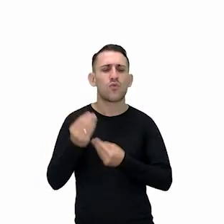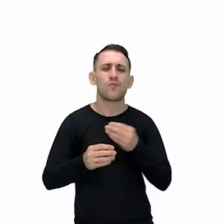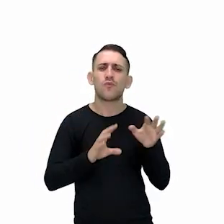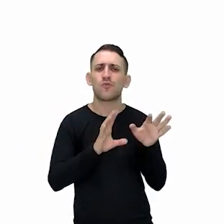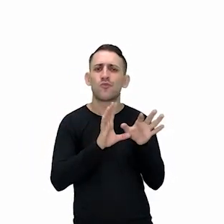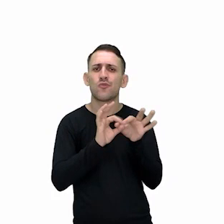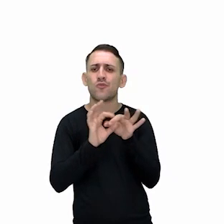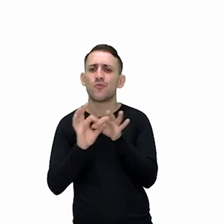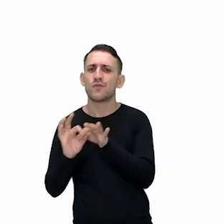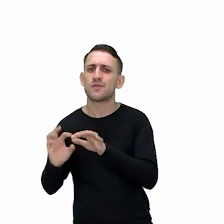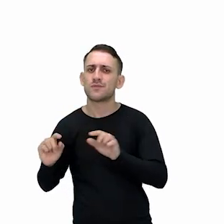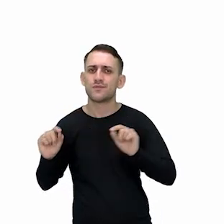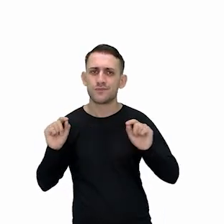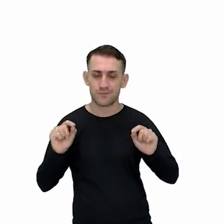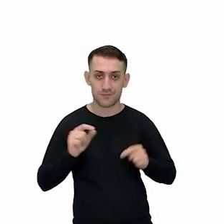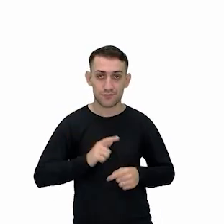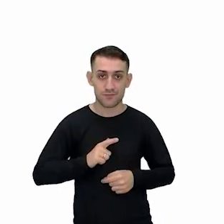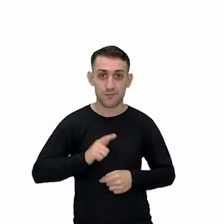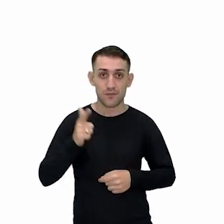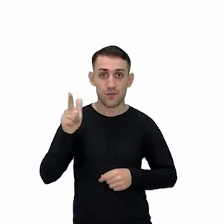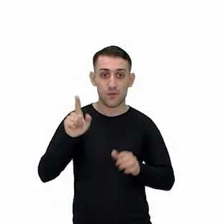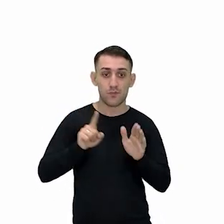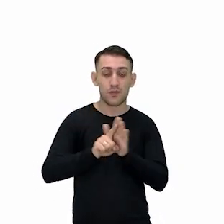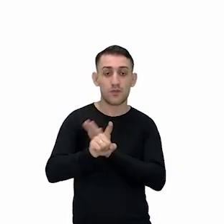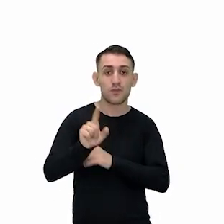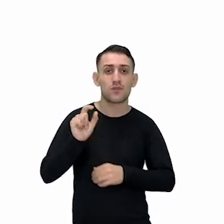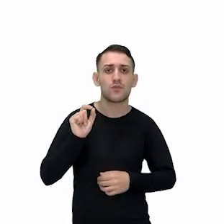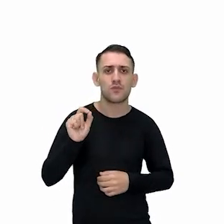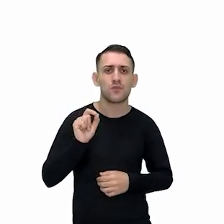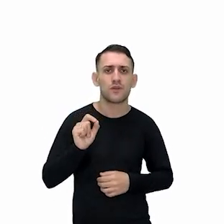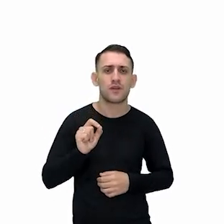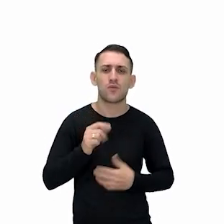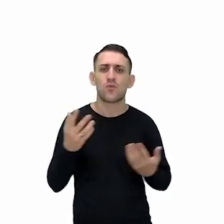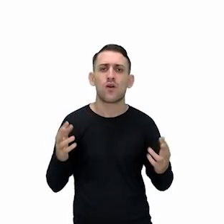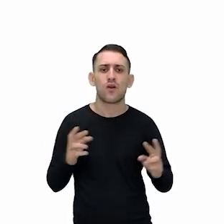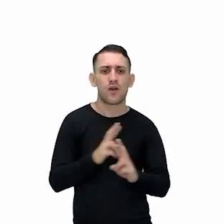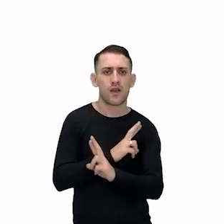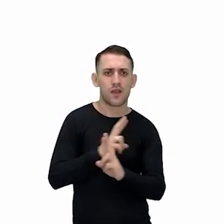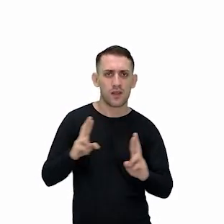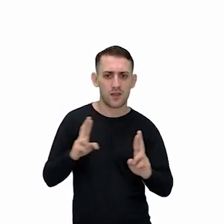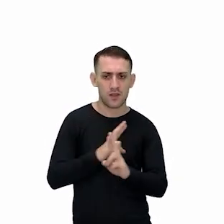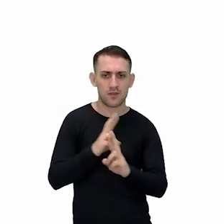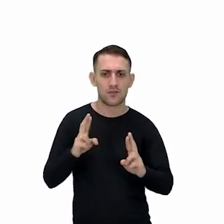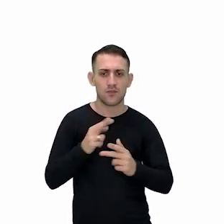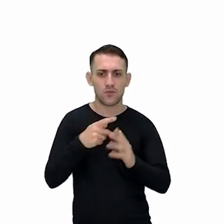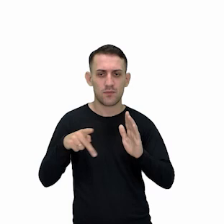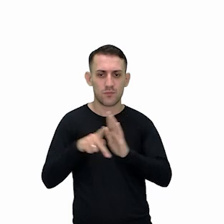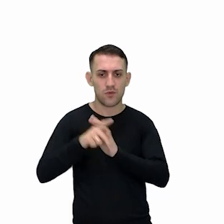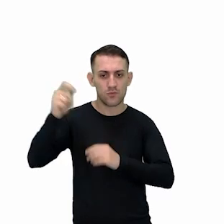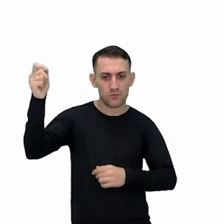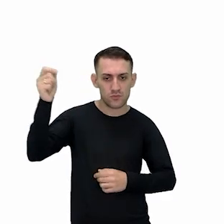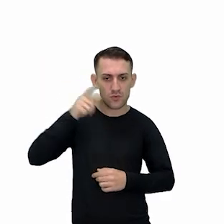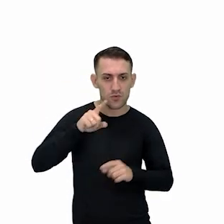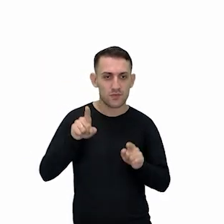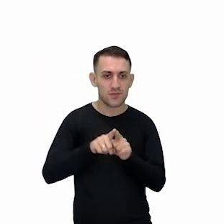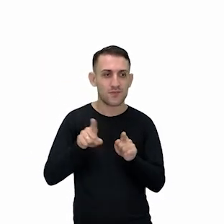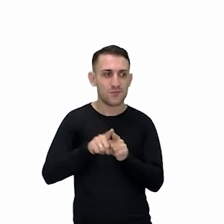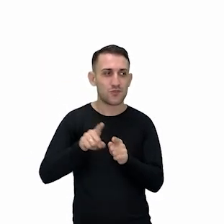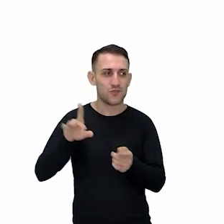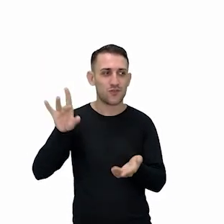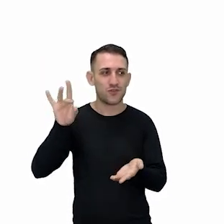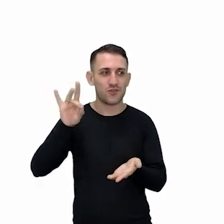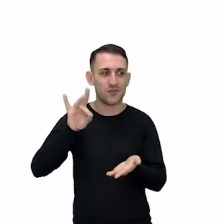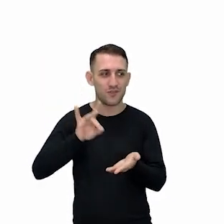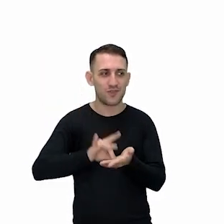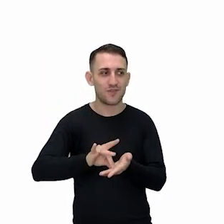contextos? E o outro questionamento, qual é a relação entre a massa do Sol e o fato de os